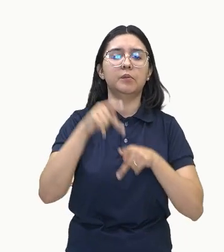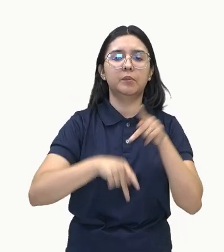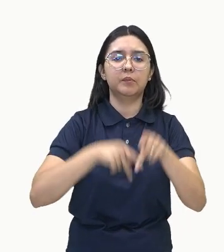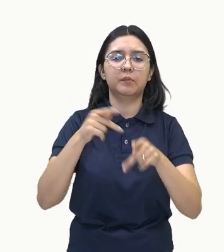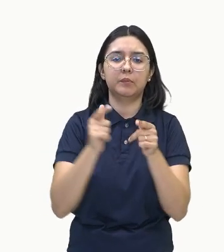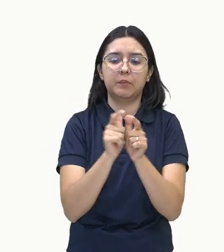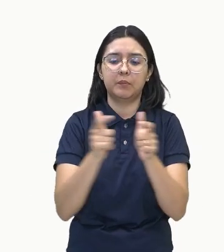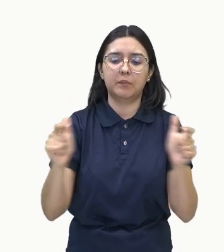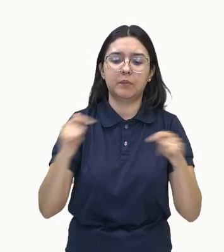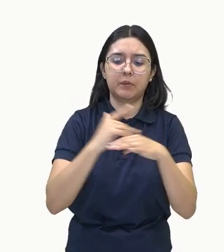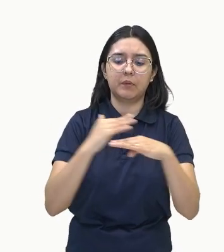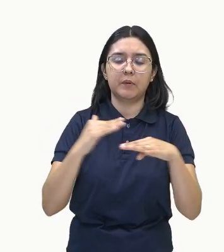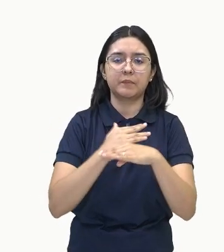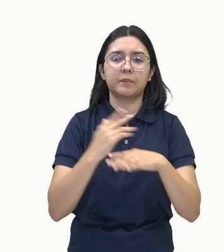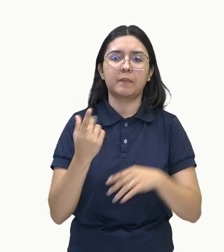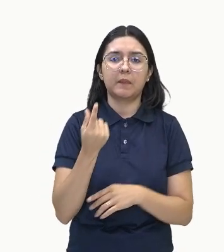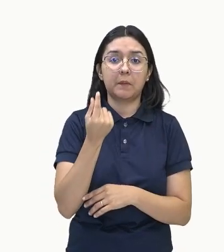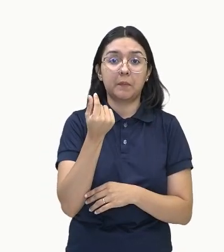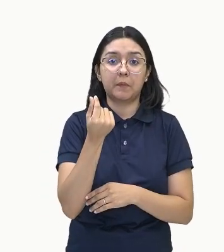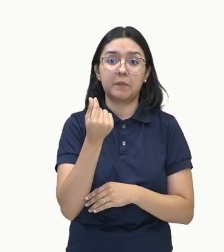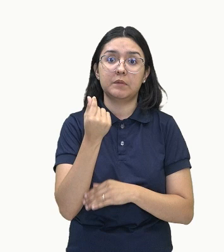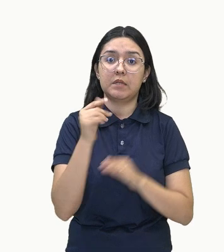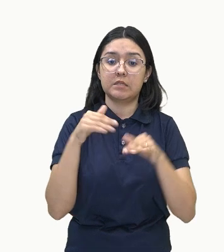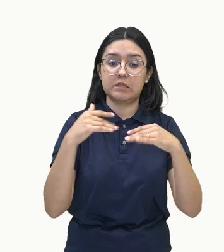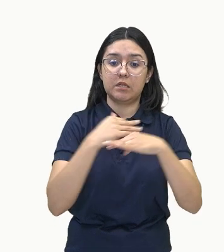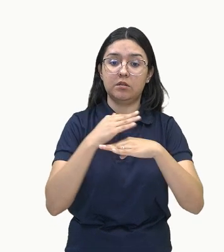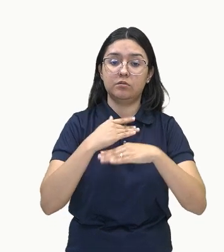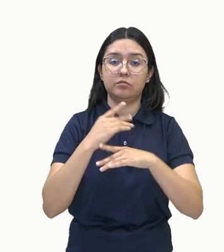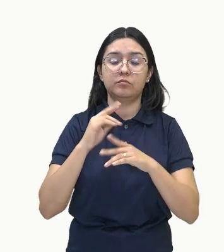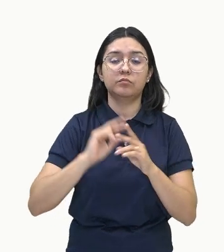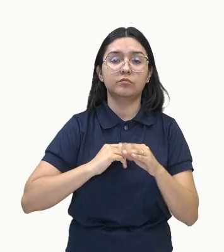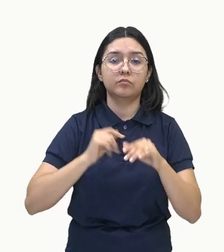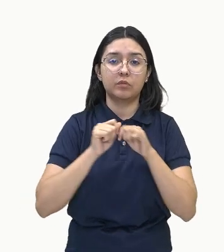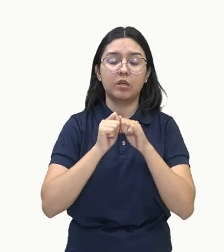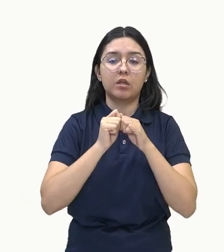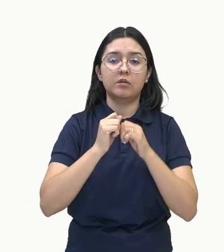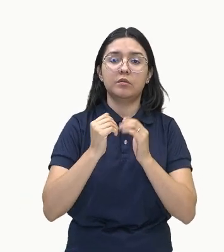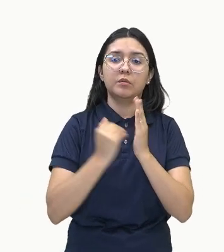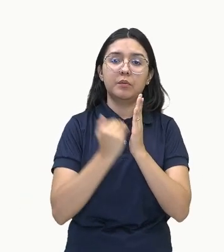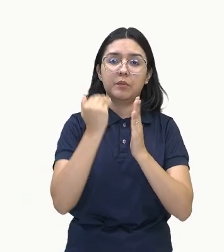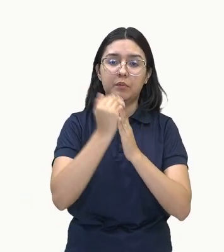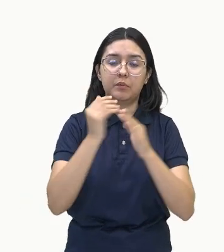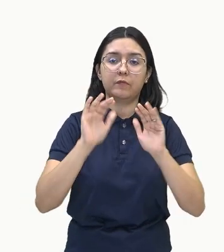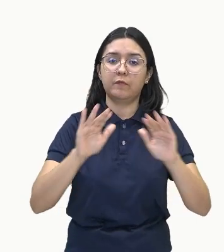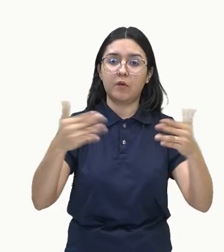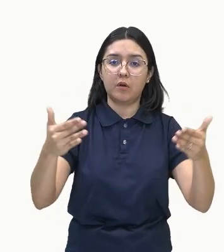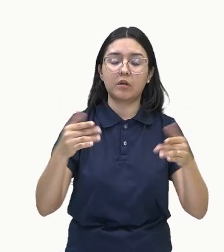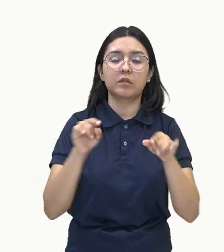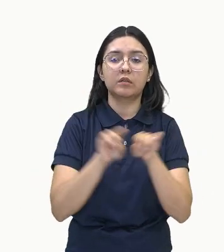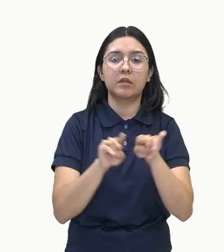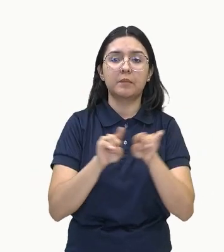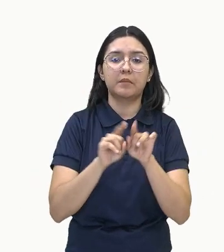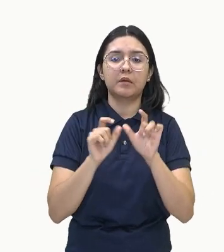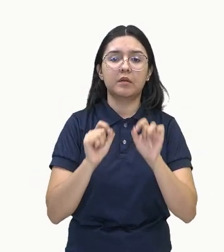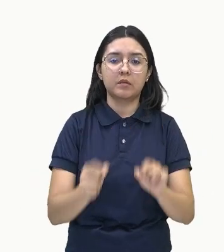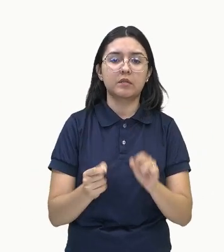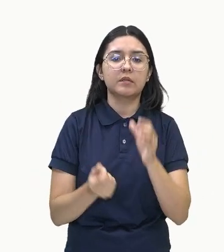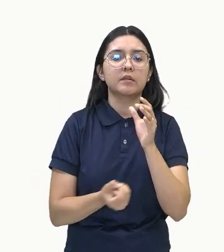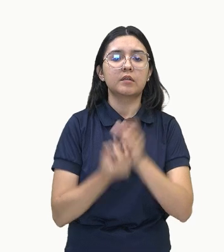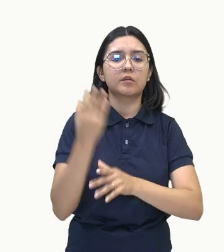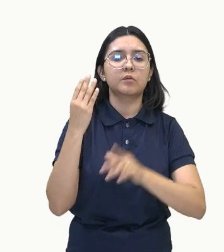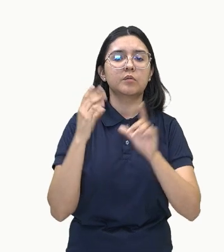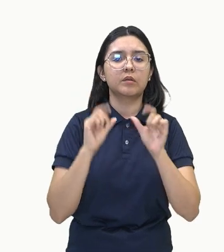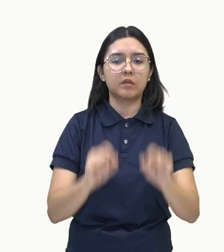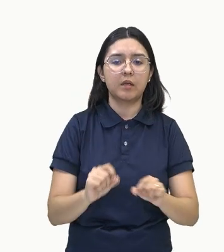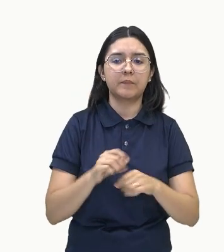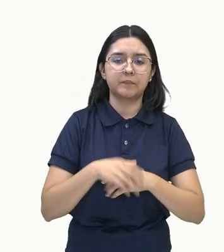fez com que os núcleos das cidades fossem expandidos para além de suas muralhas, formando os burgos.